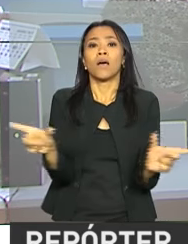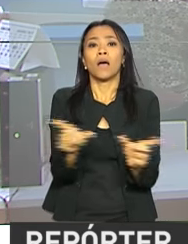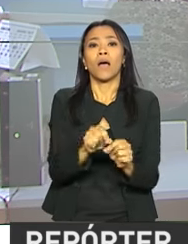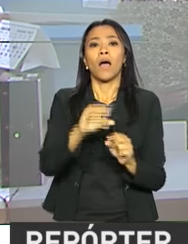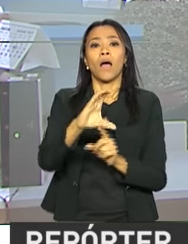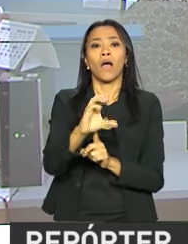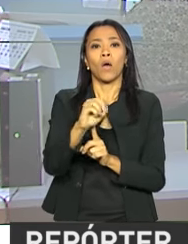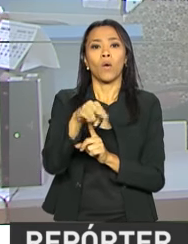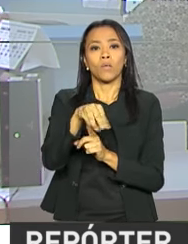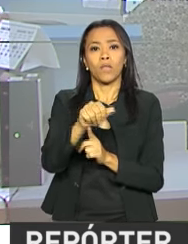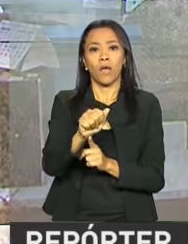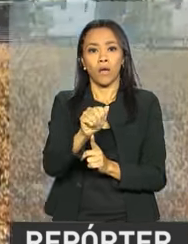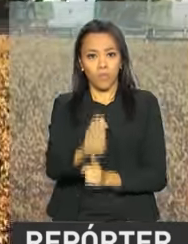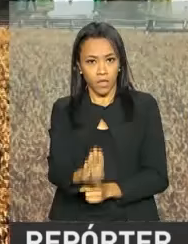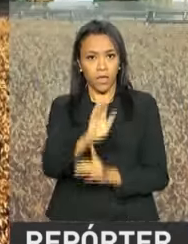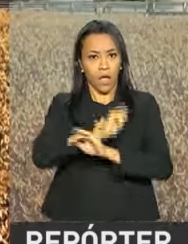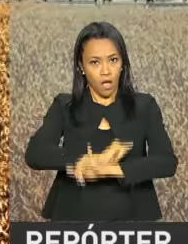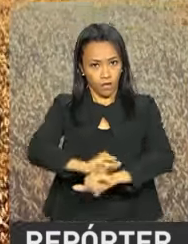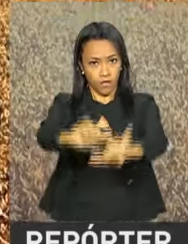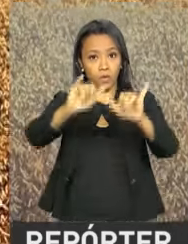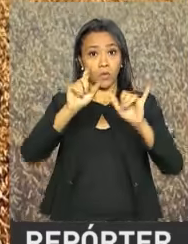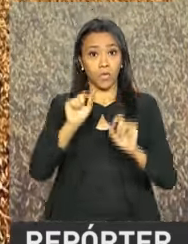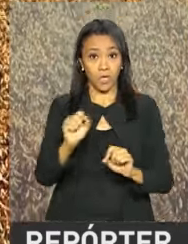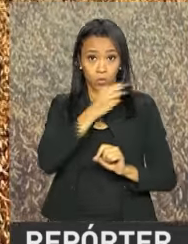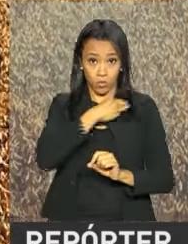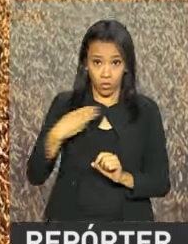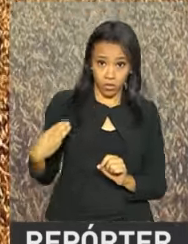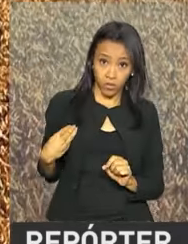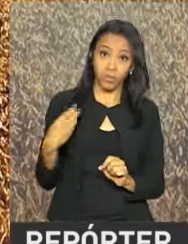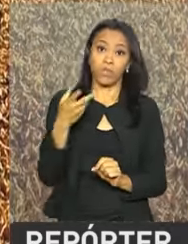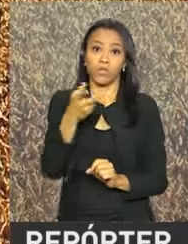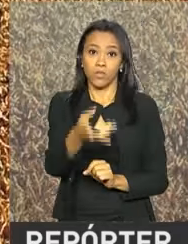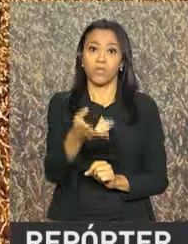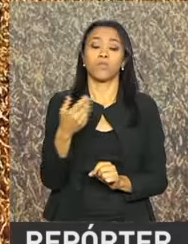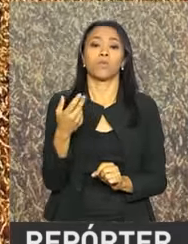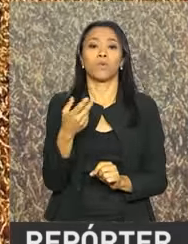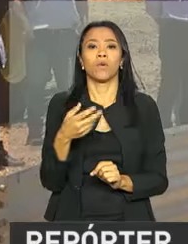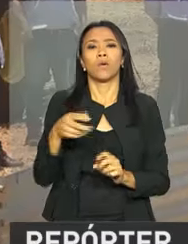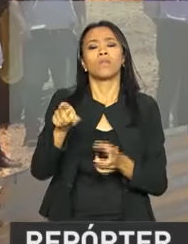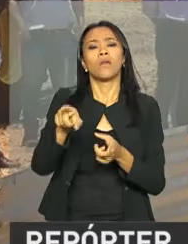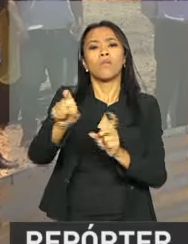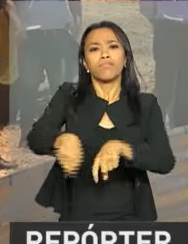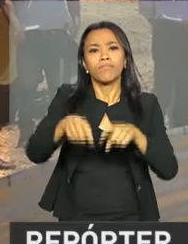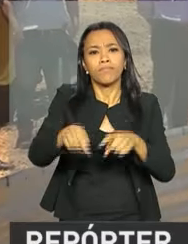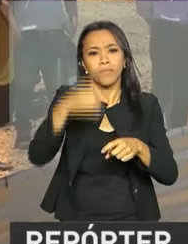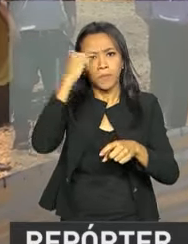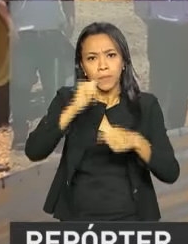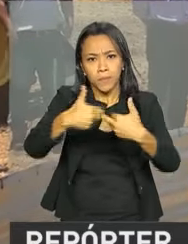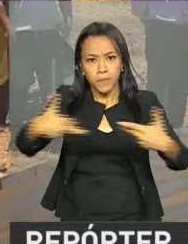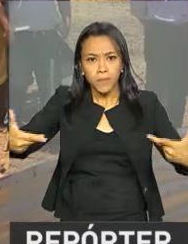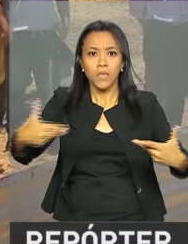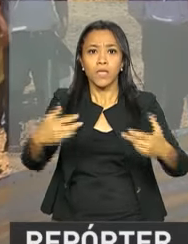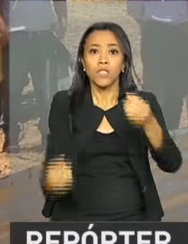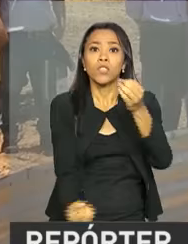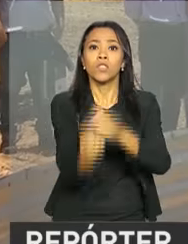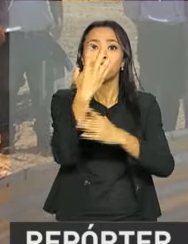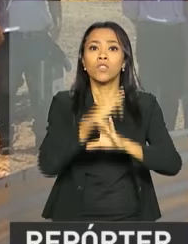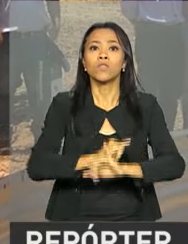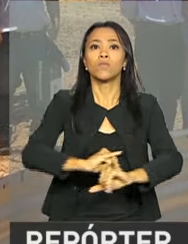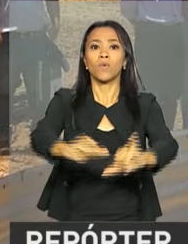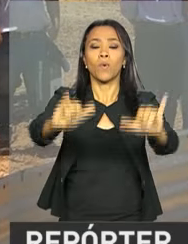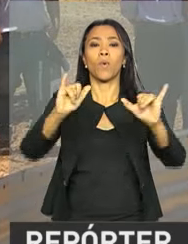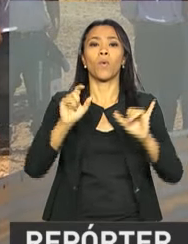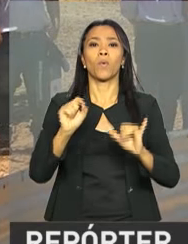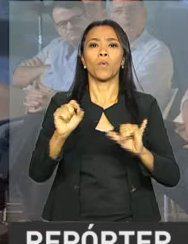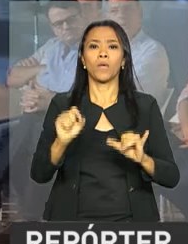ministro interino da agricultura pecuária e abastecimento, Elmar Novak, lançou a colheita da